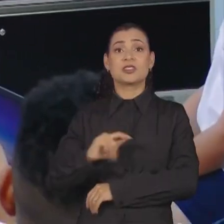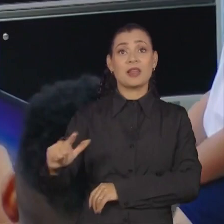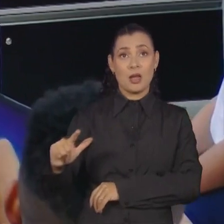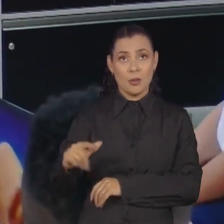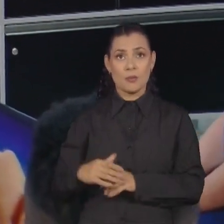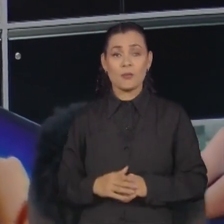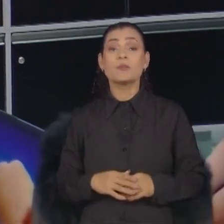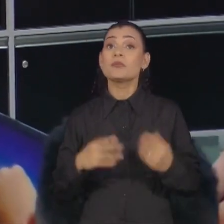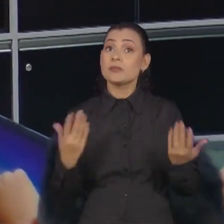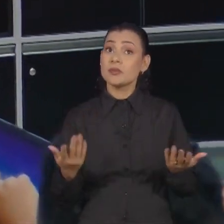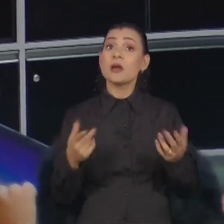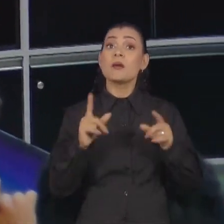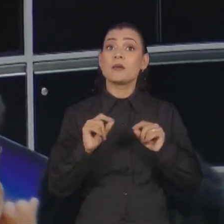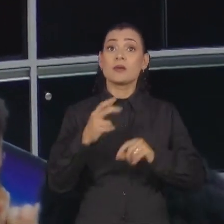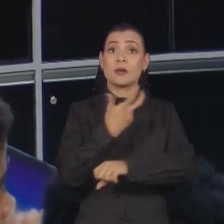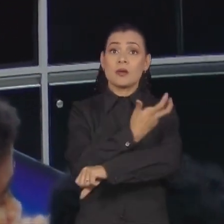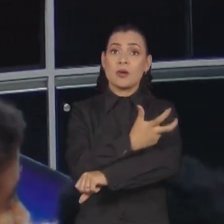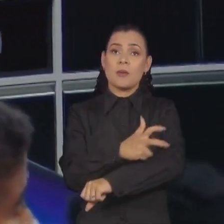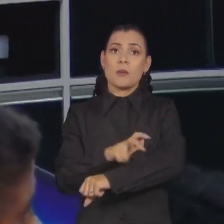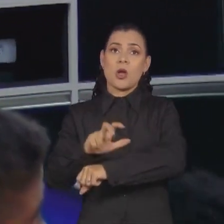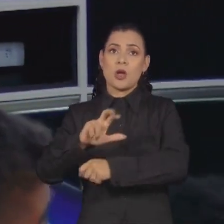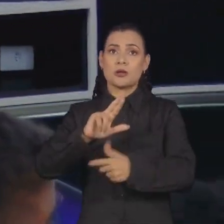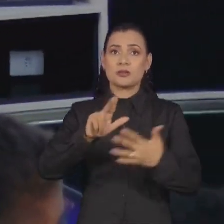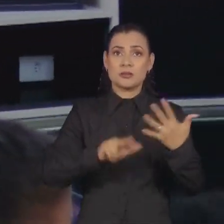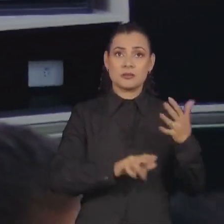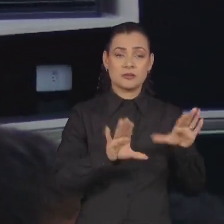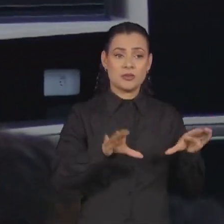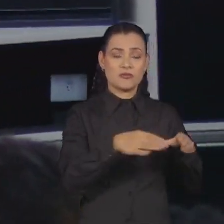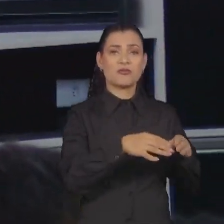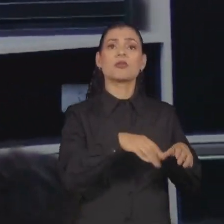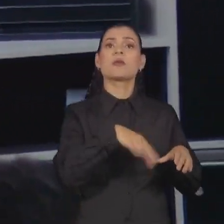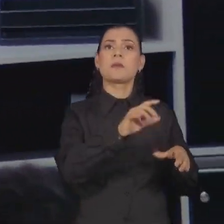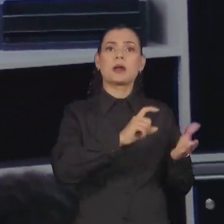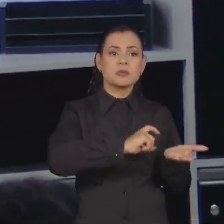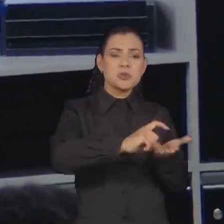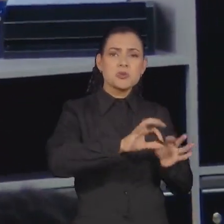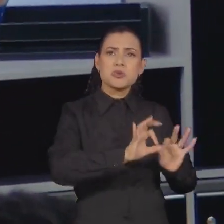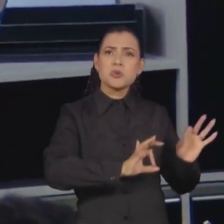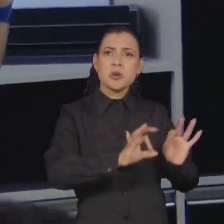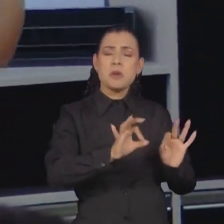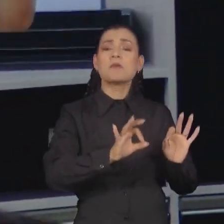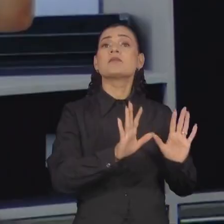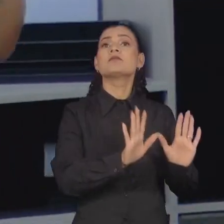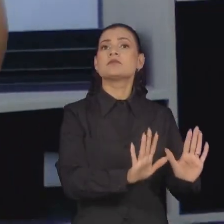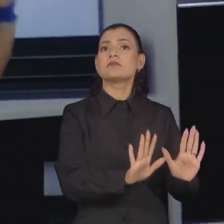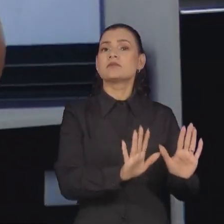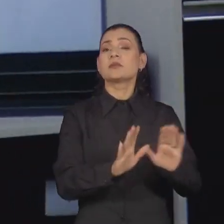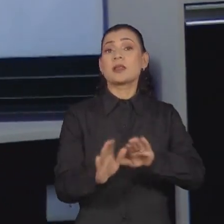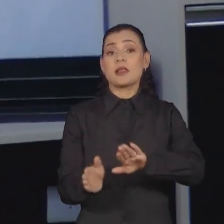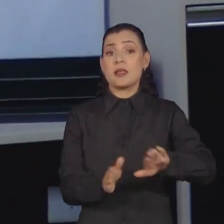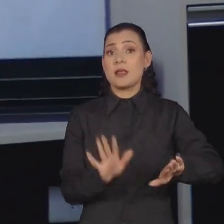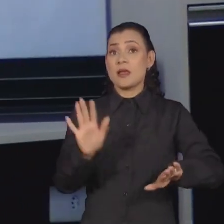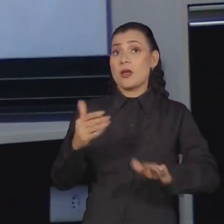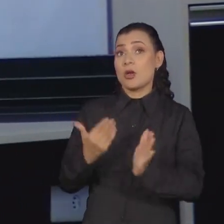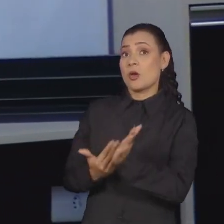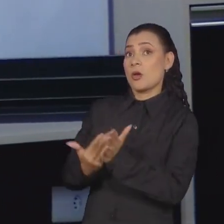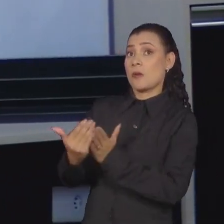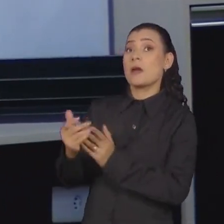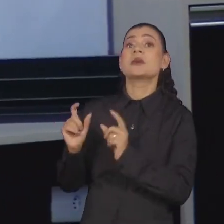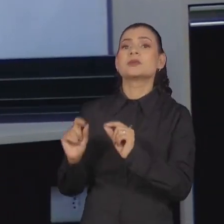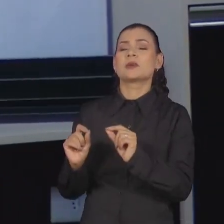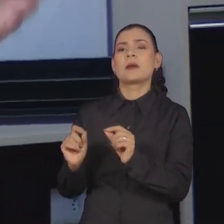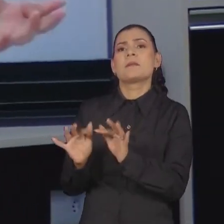Antes da gente entrar na parte de robótica, de programação de placa, de computador e tudo mais, todo mundo começa pelo